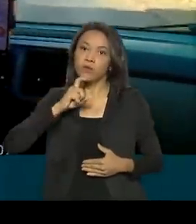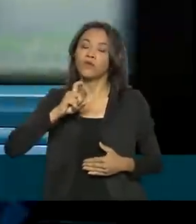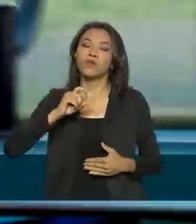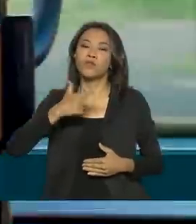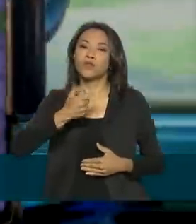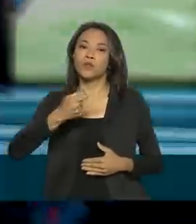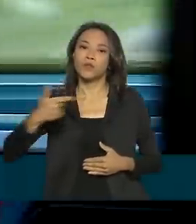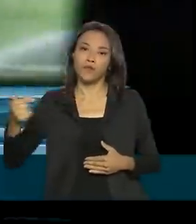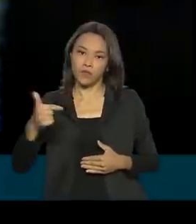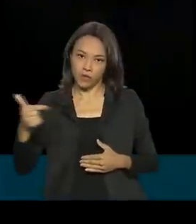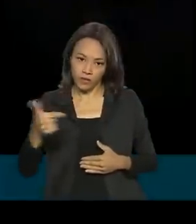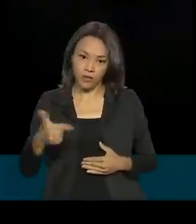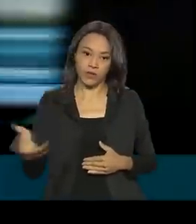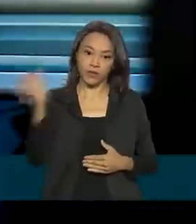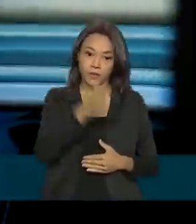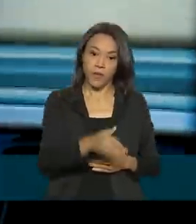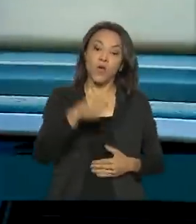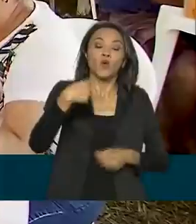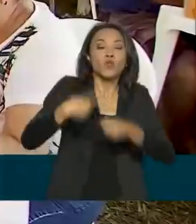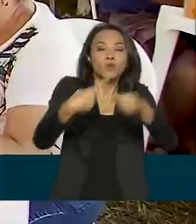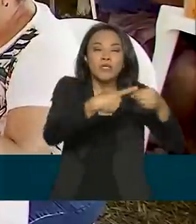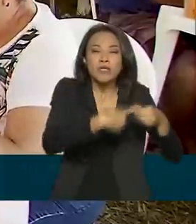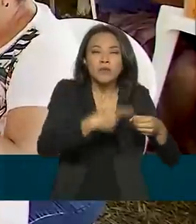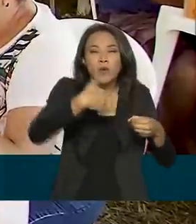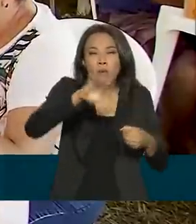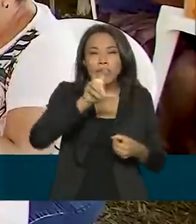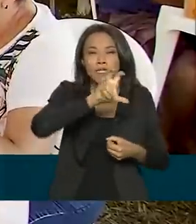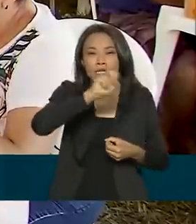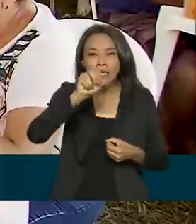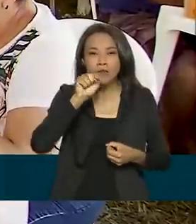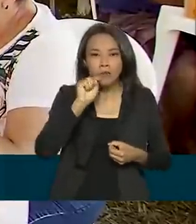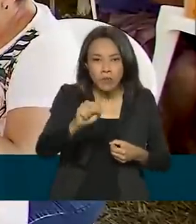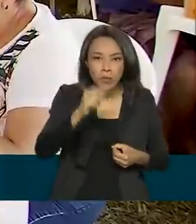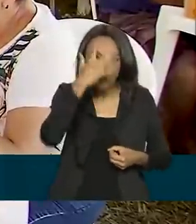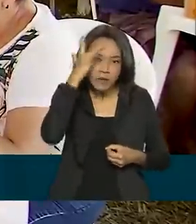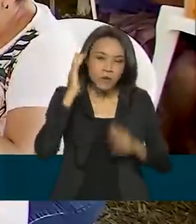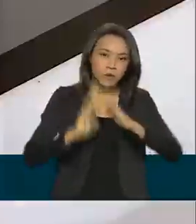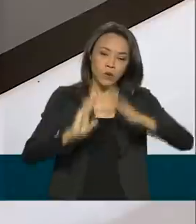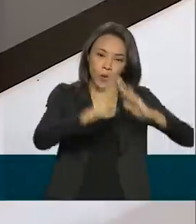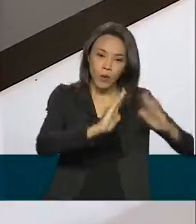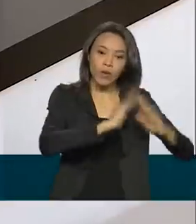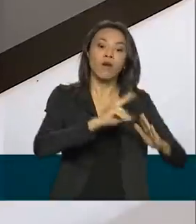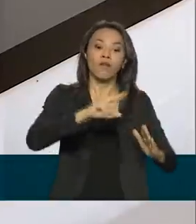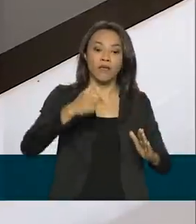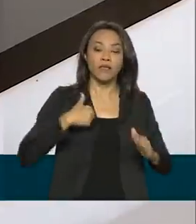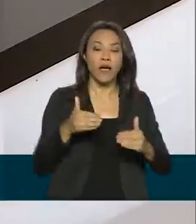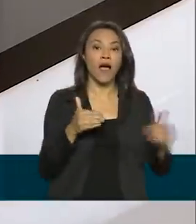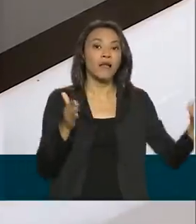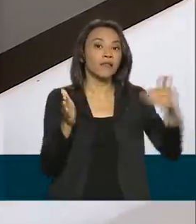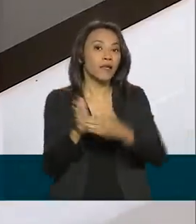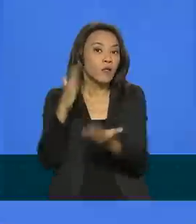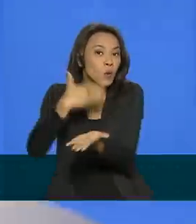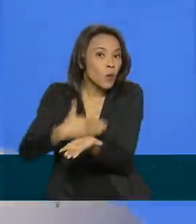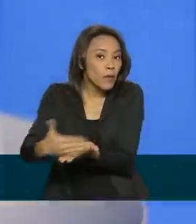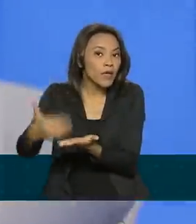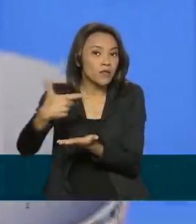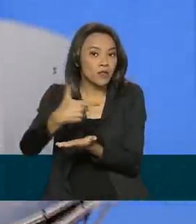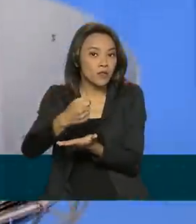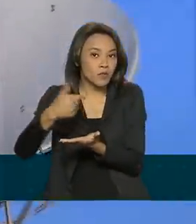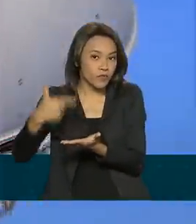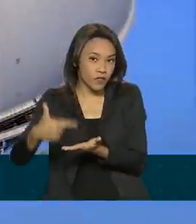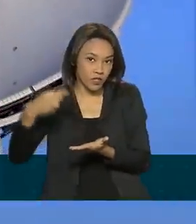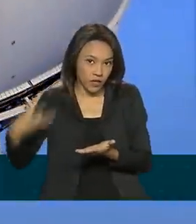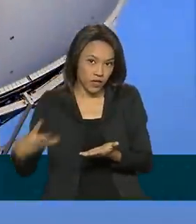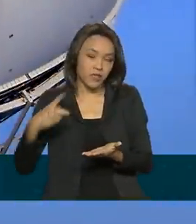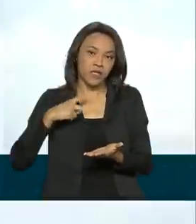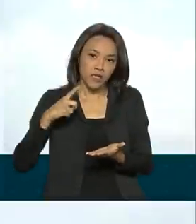os municípios com mais de 500 mil habitantes serão atendidos até o início de 2023 e, de forma escalonada,